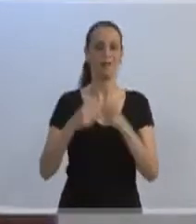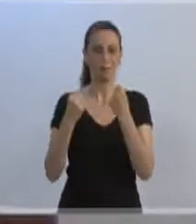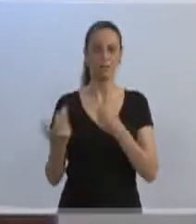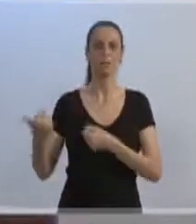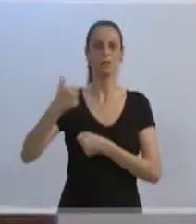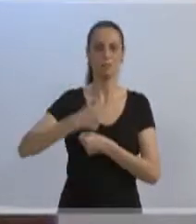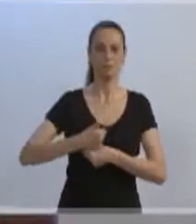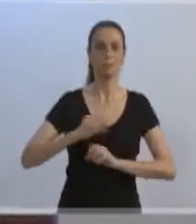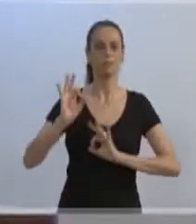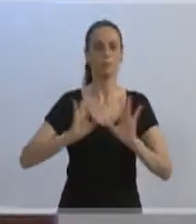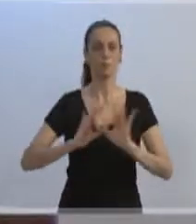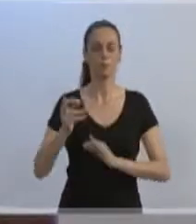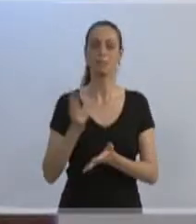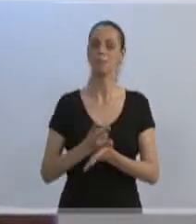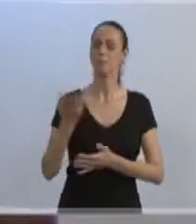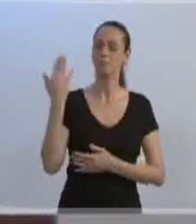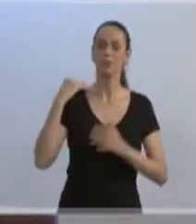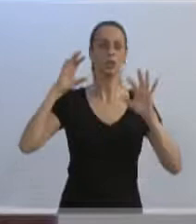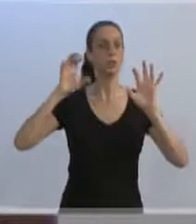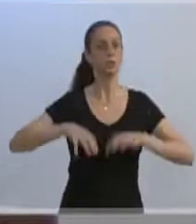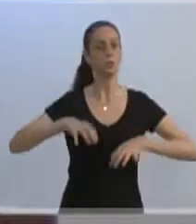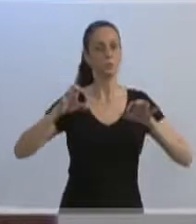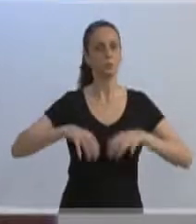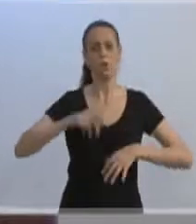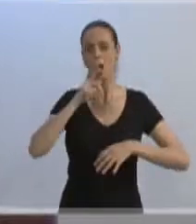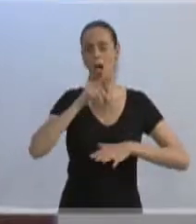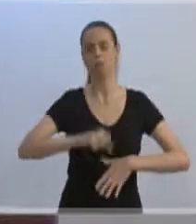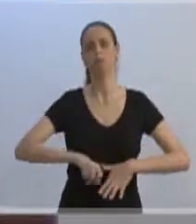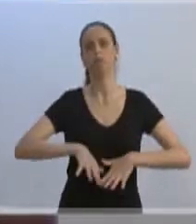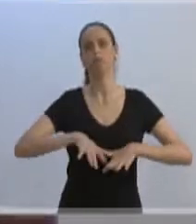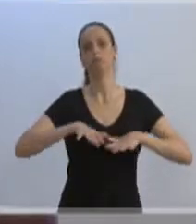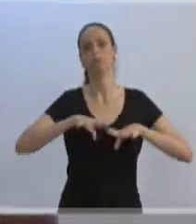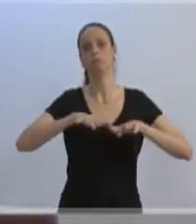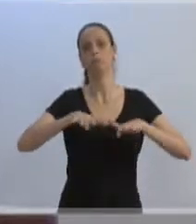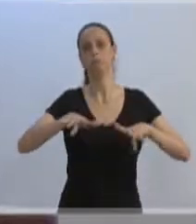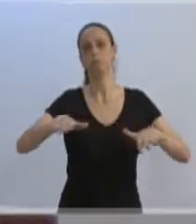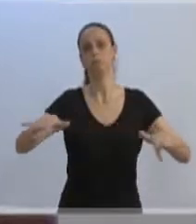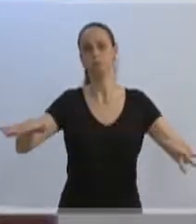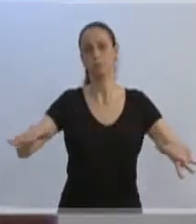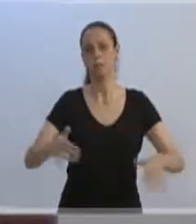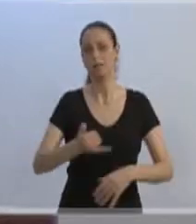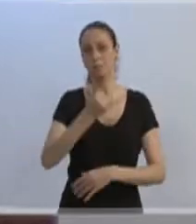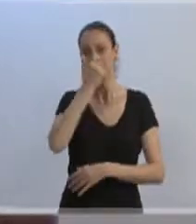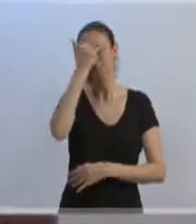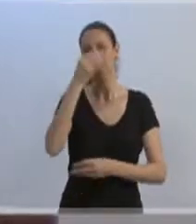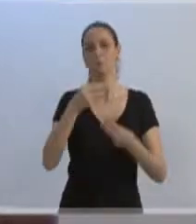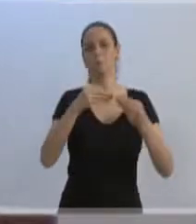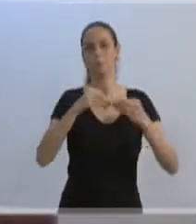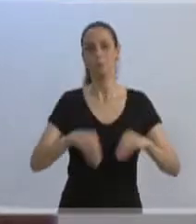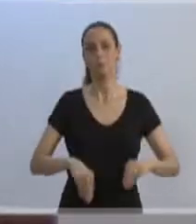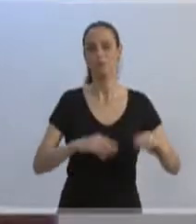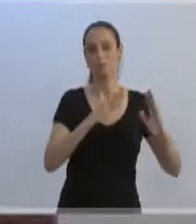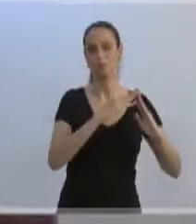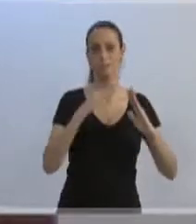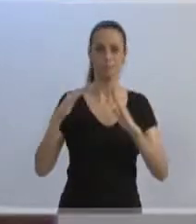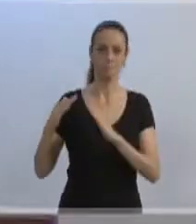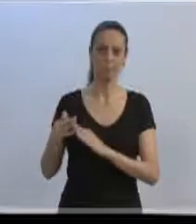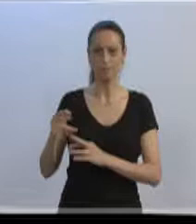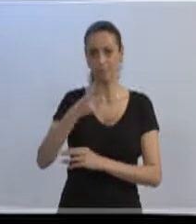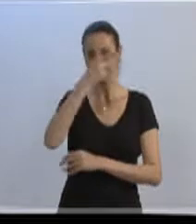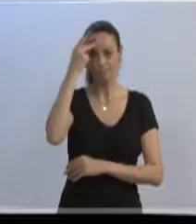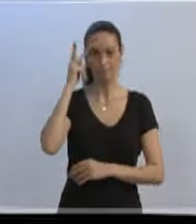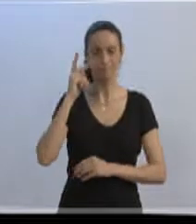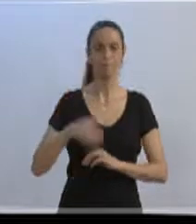toda vez que chovia a água sair pela rua e acabava prejudicando os moradores daquela região